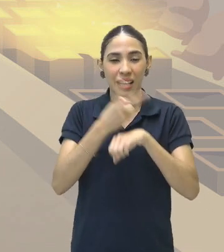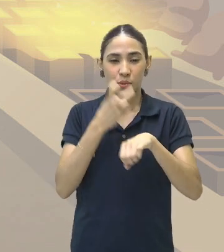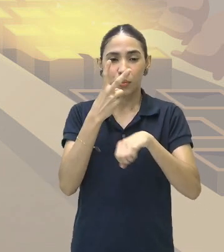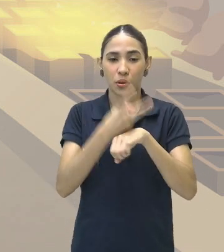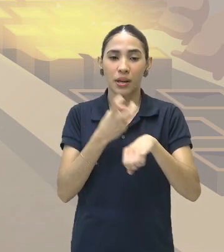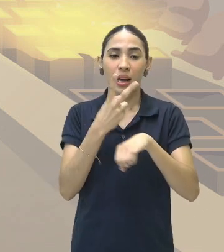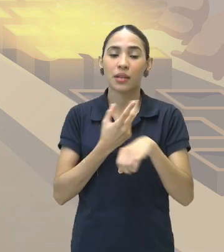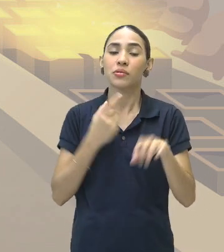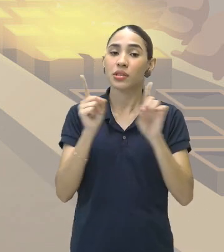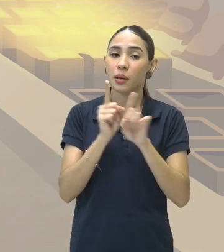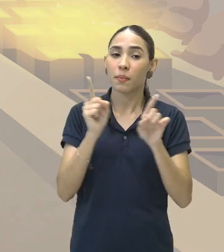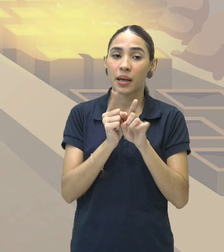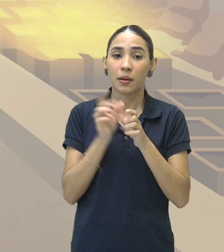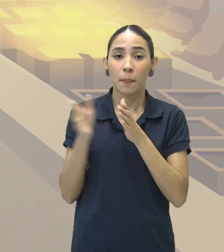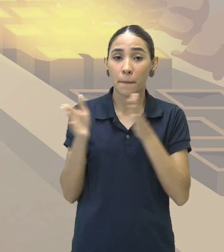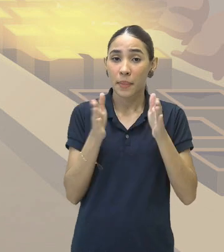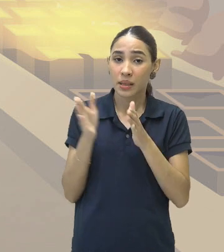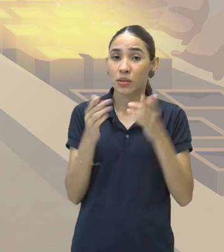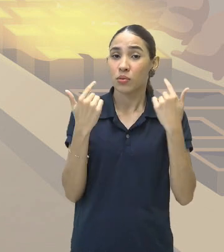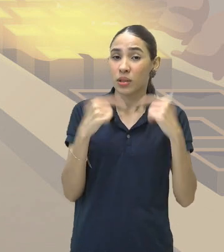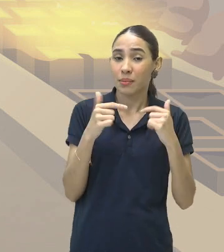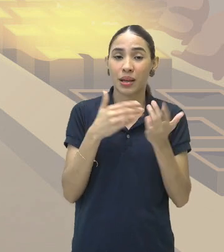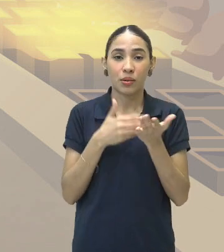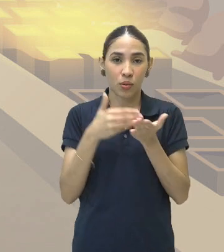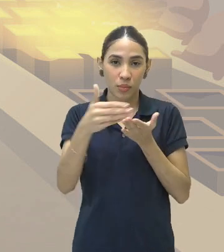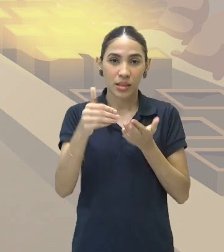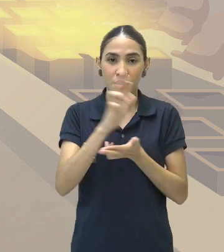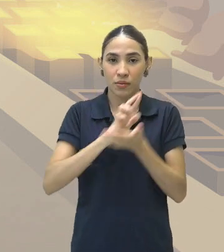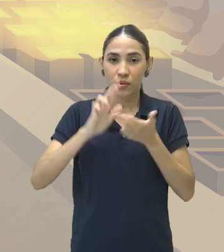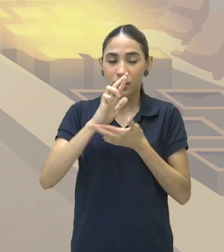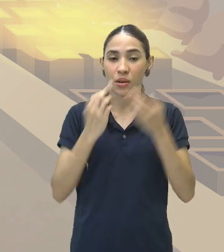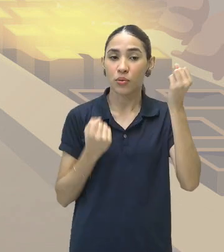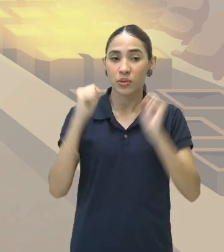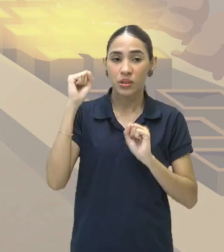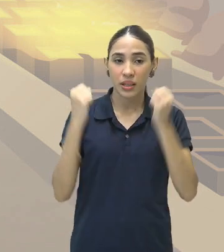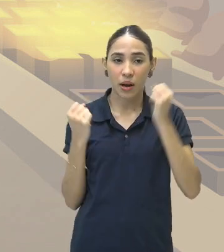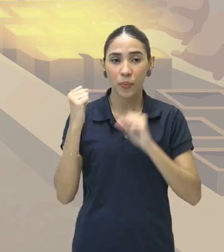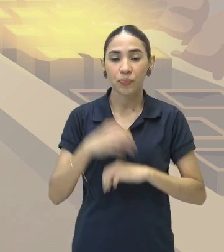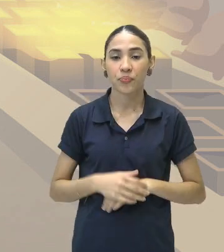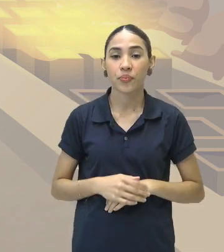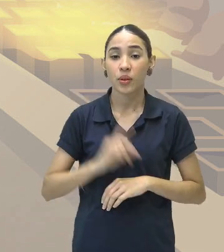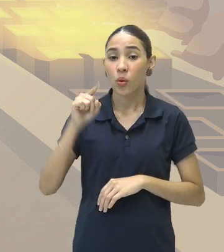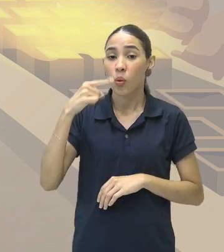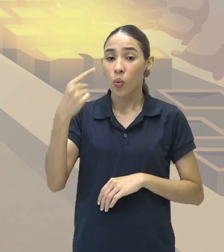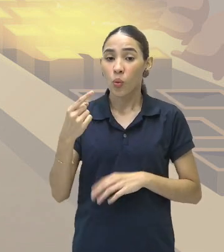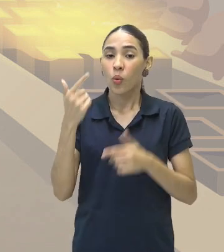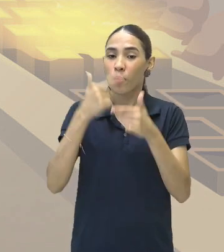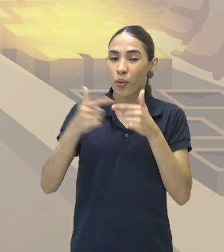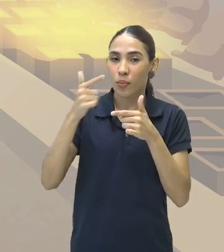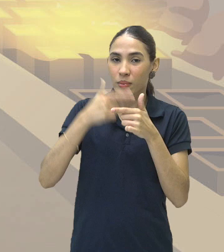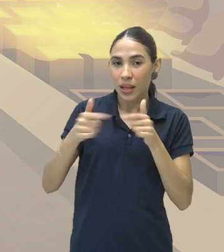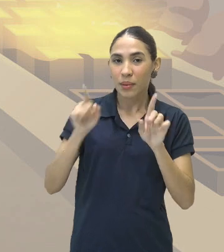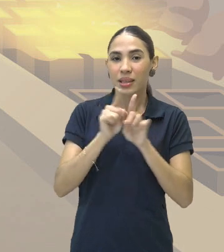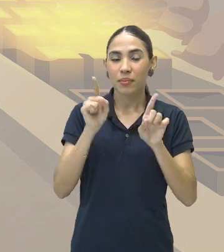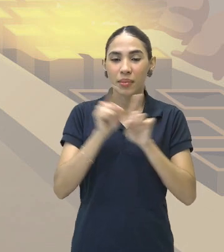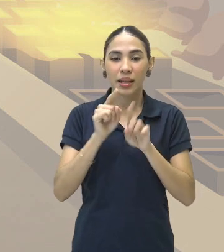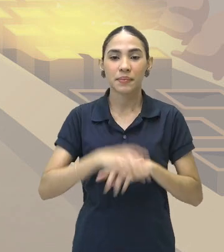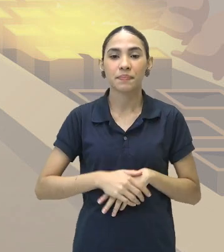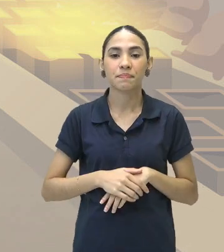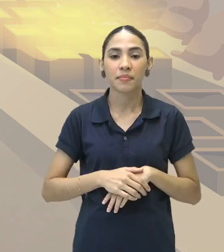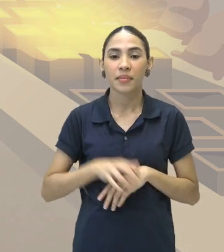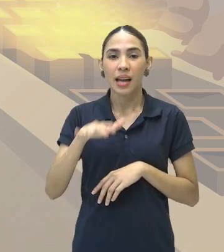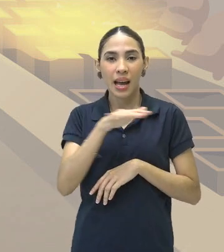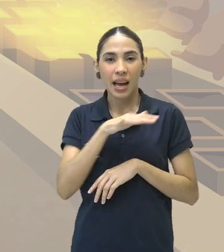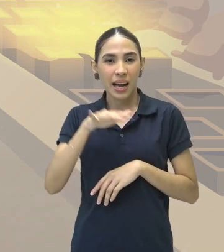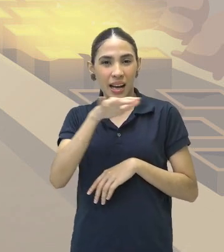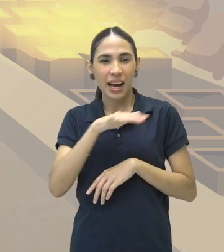explorados durante esse período ali do início da Revolução Industrial. Outro problema que eles enfrentavam era a questão dos